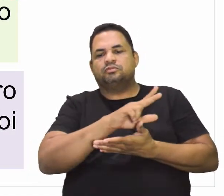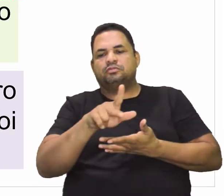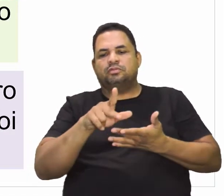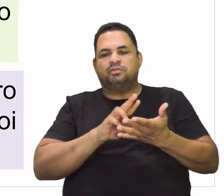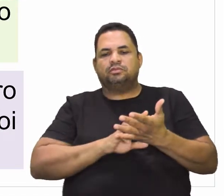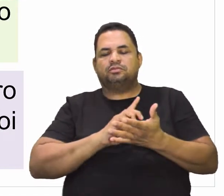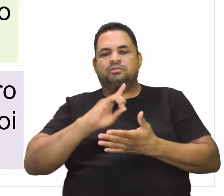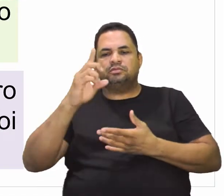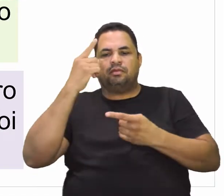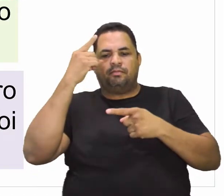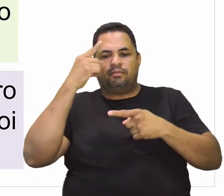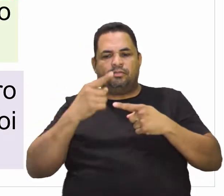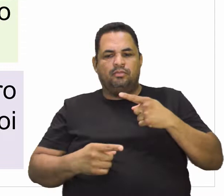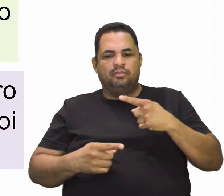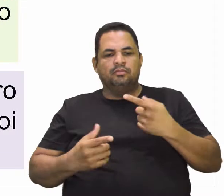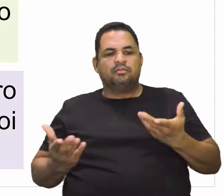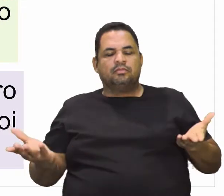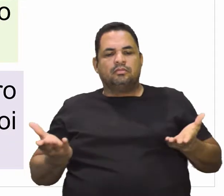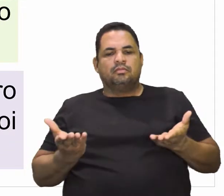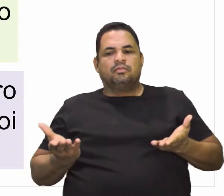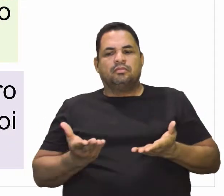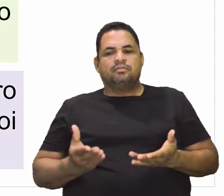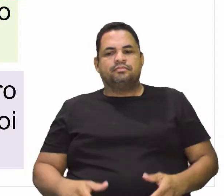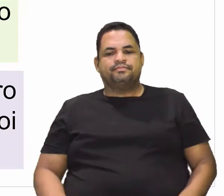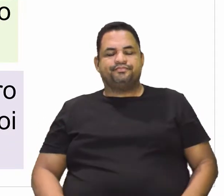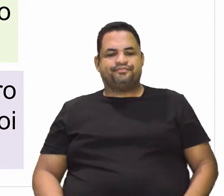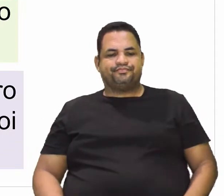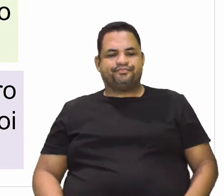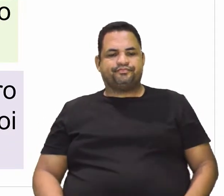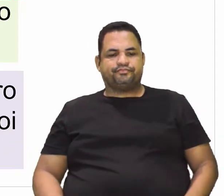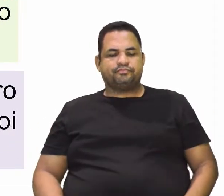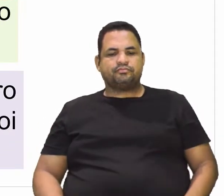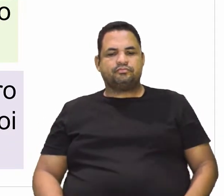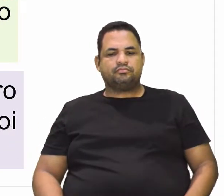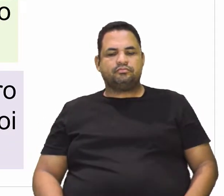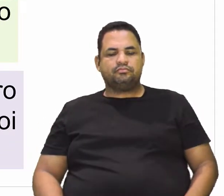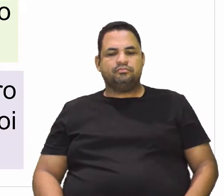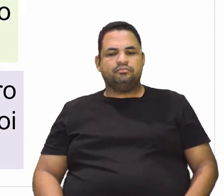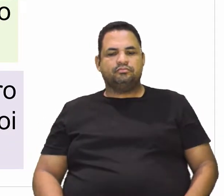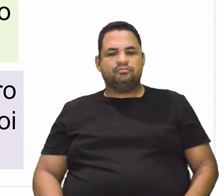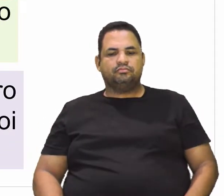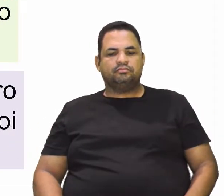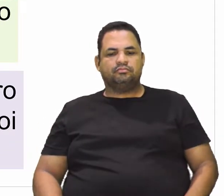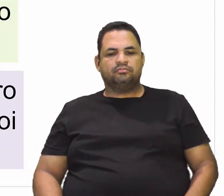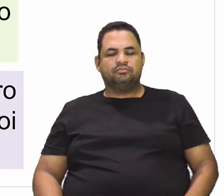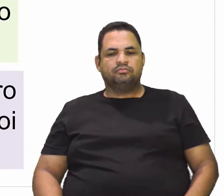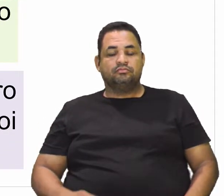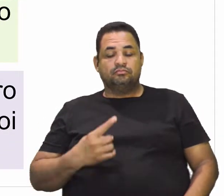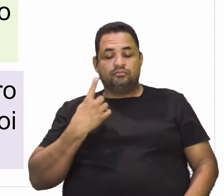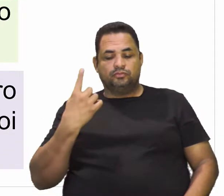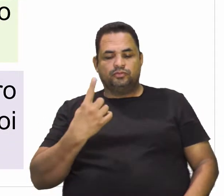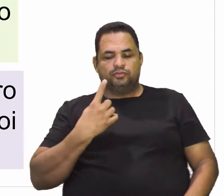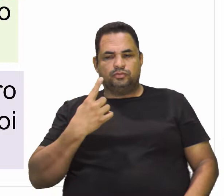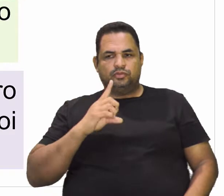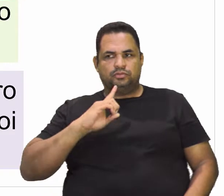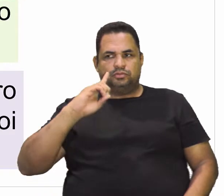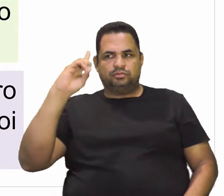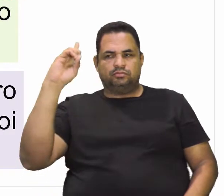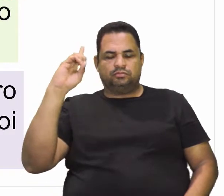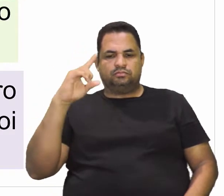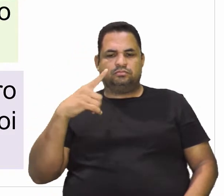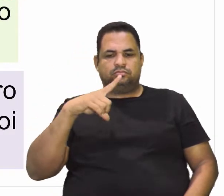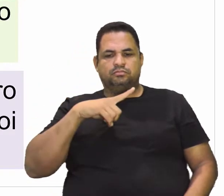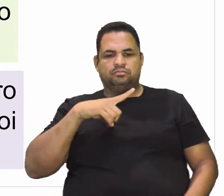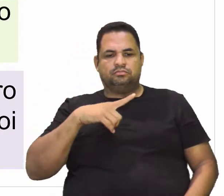proibida na Caaba. Agora se torna um só monoteísmo, que tem